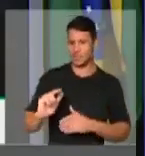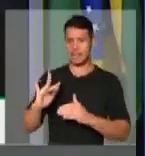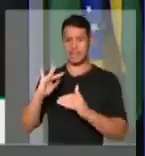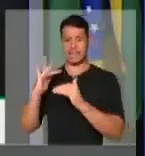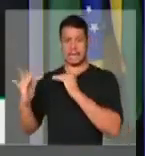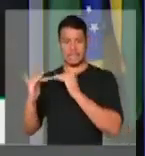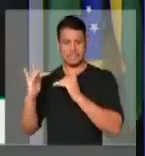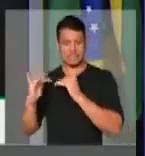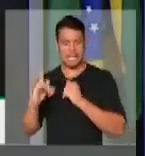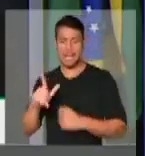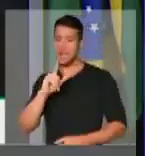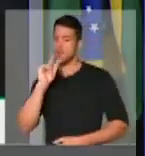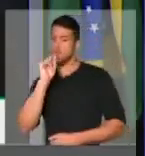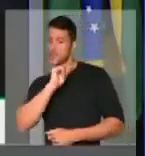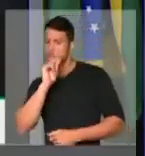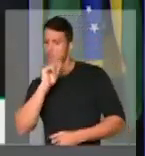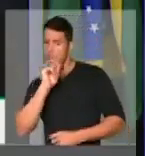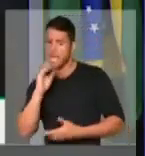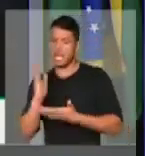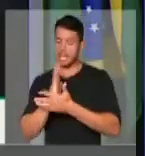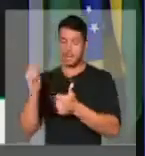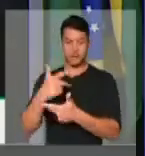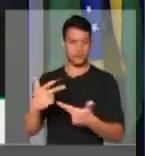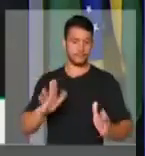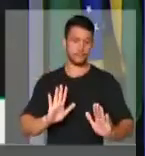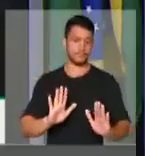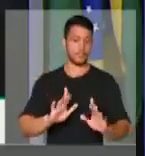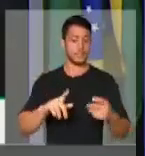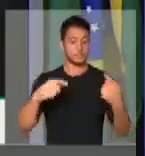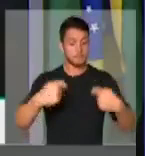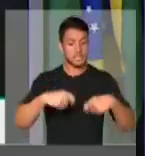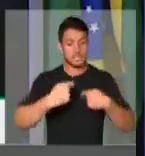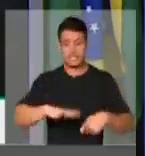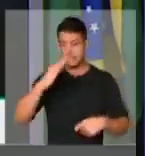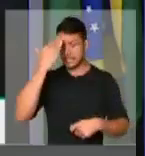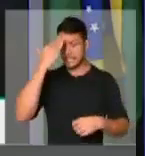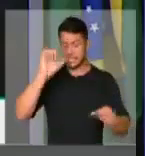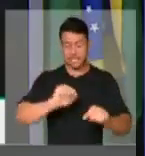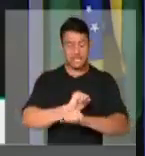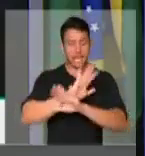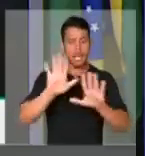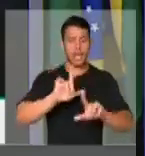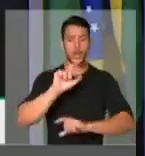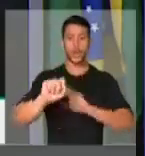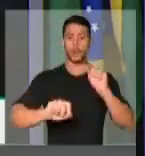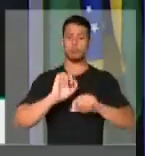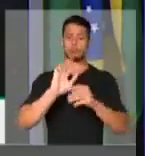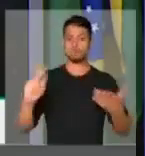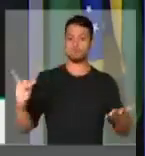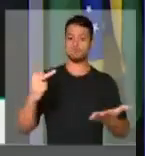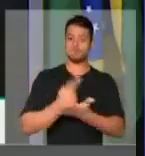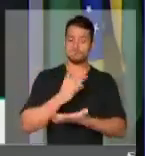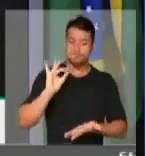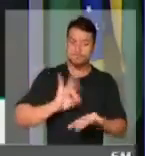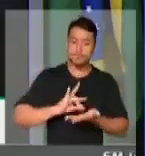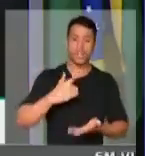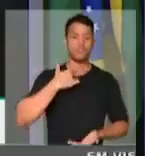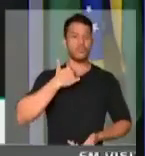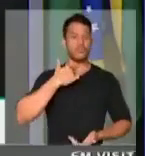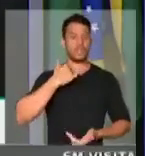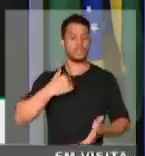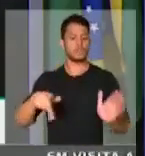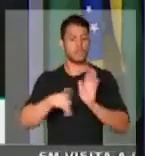mais assertivas para o seu governo. Precisa definir claramente quais as intenções desse governo, ouvir